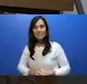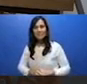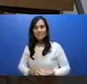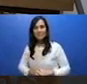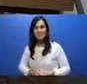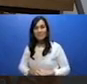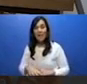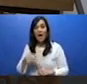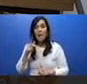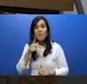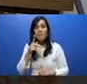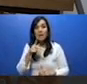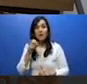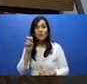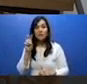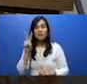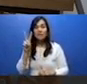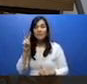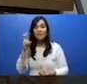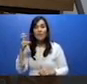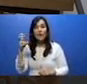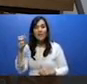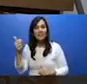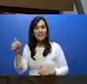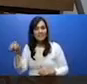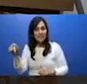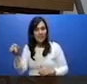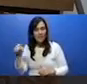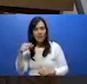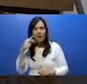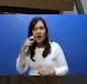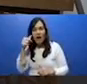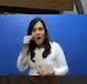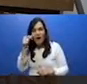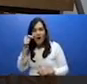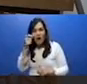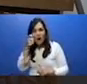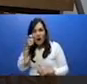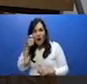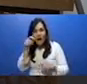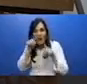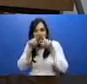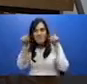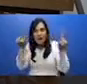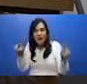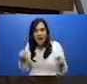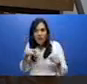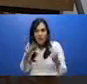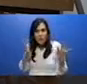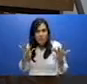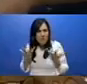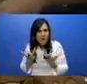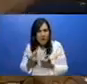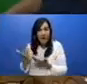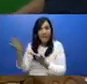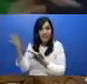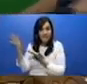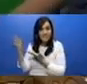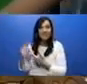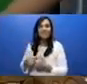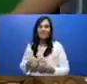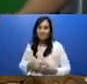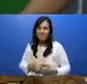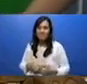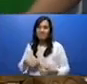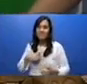Na página 257, vocês podem observar aqui essa imagem bonita, né? Que tem os animais que nós